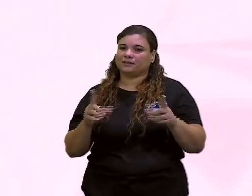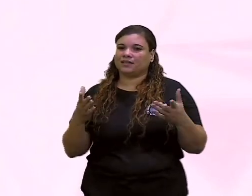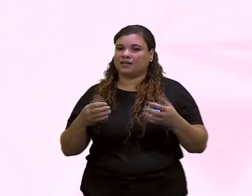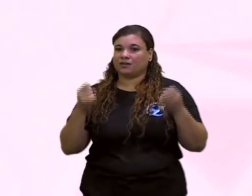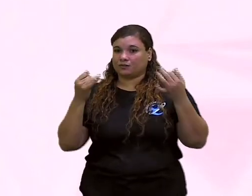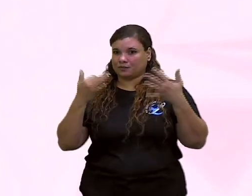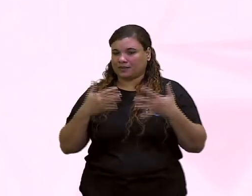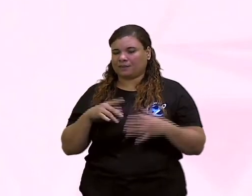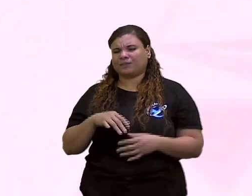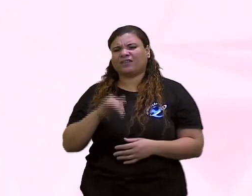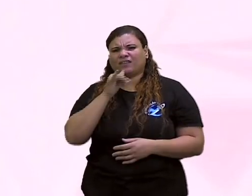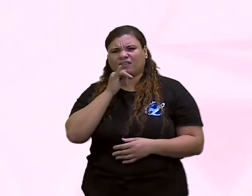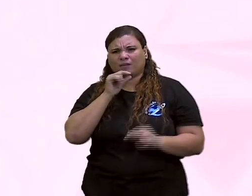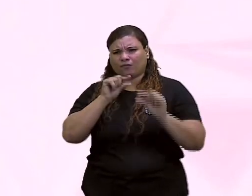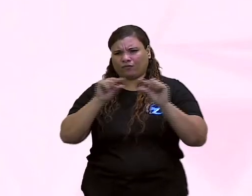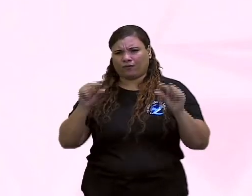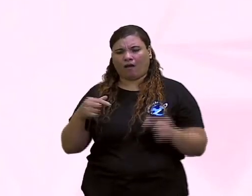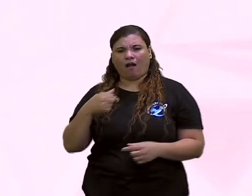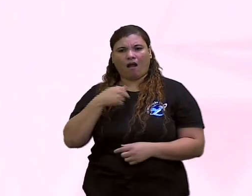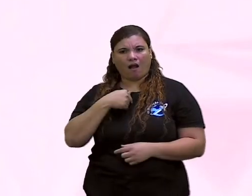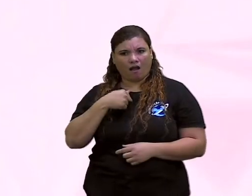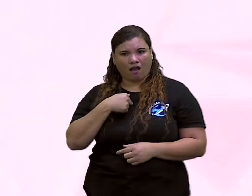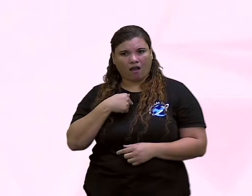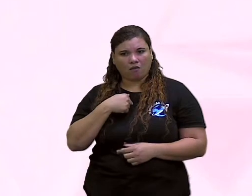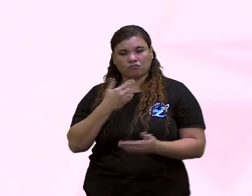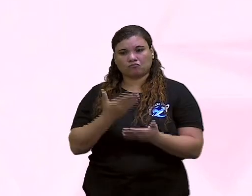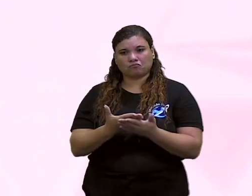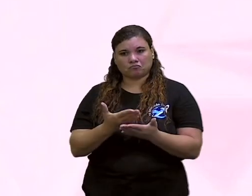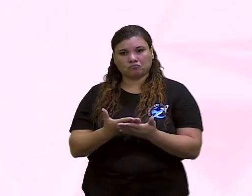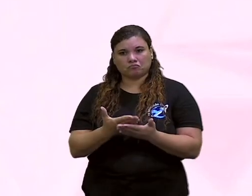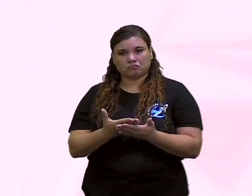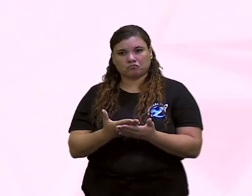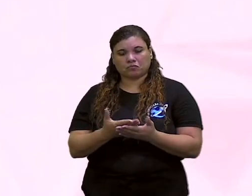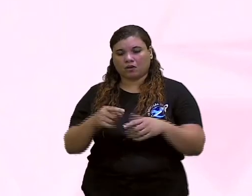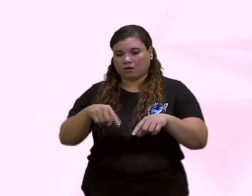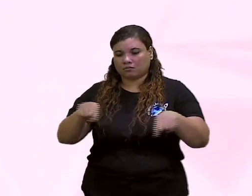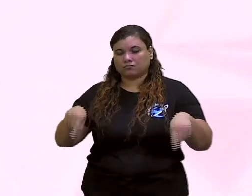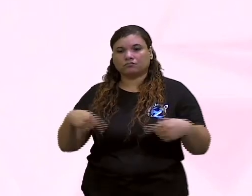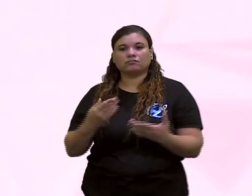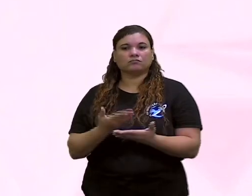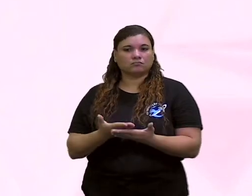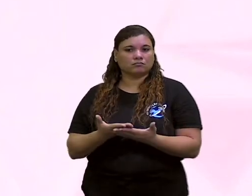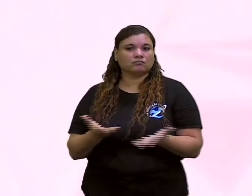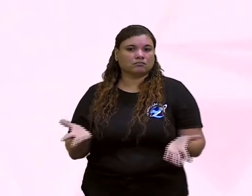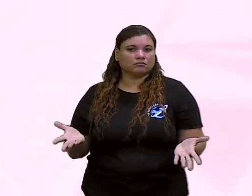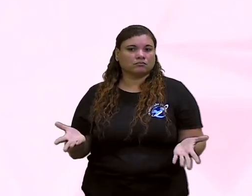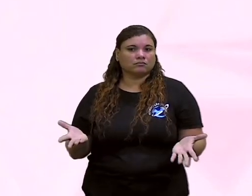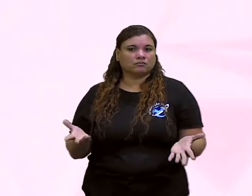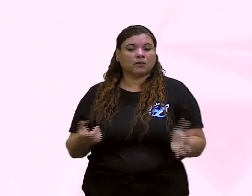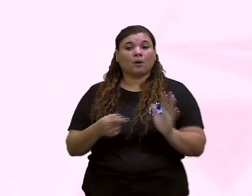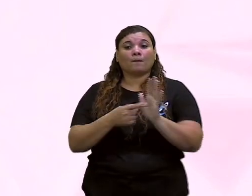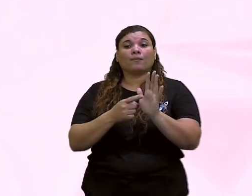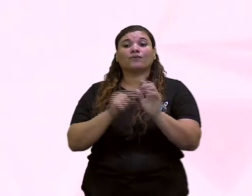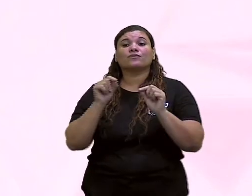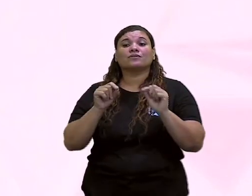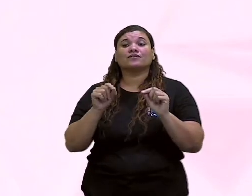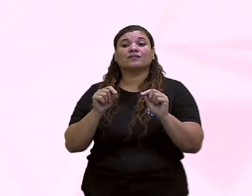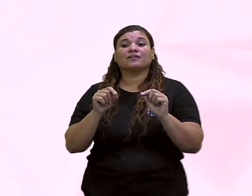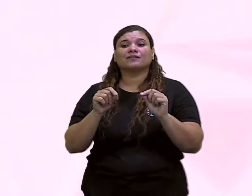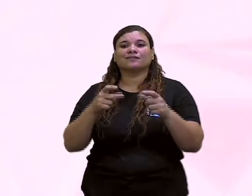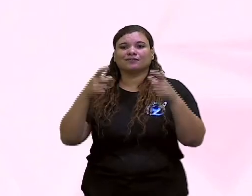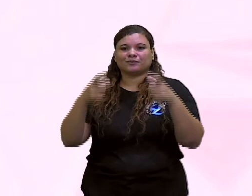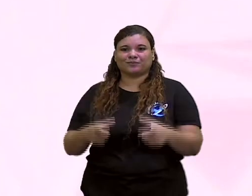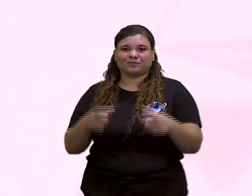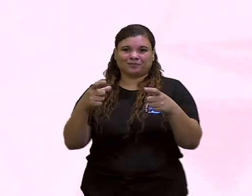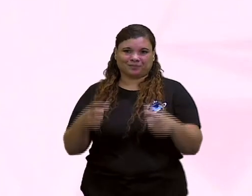eu estudei na sala. Então informei que é na sala, então é de lugar, adjunto adverbial de